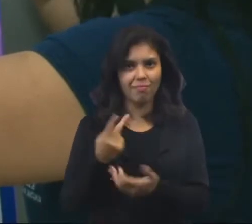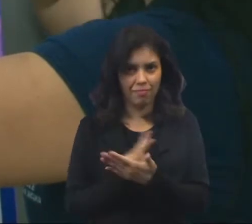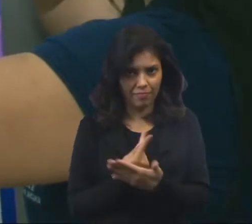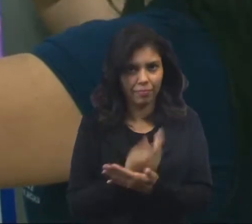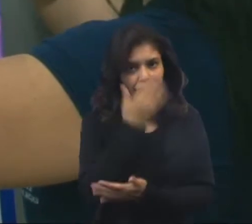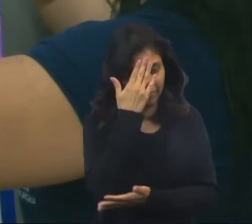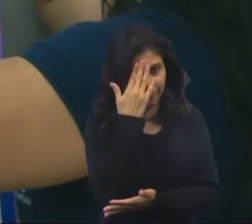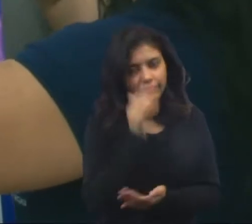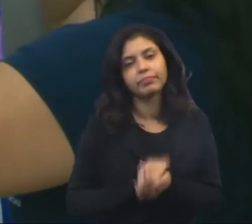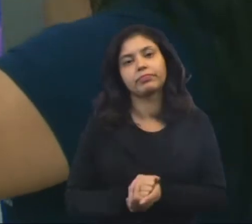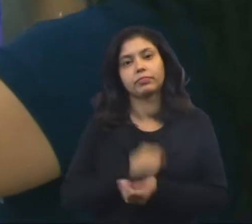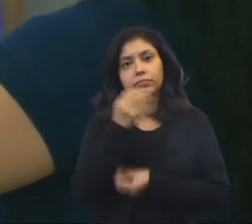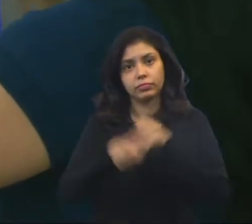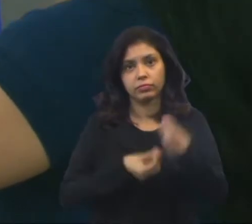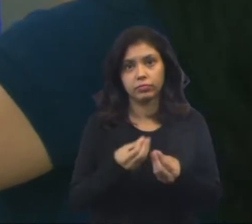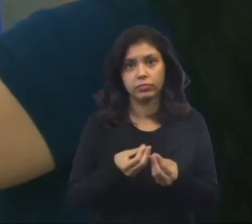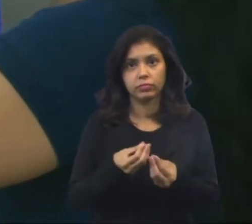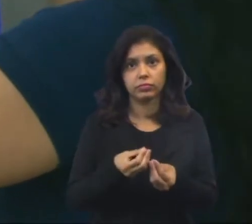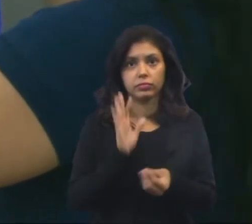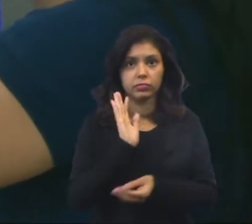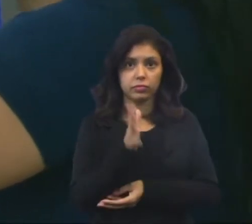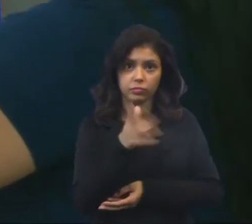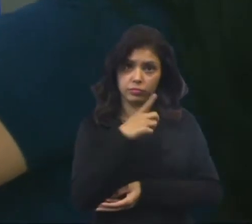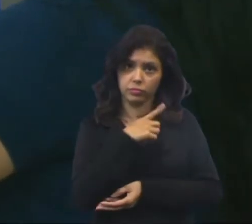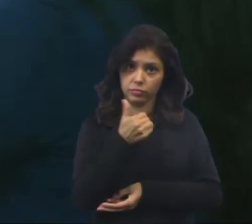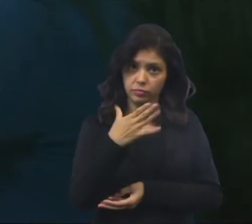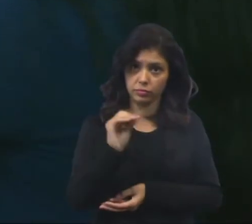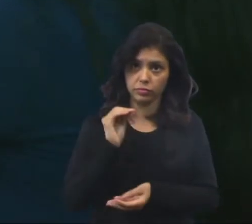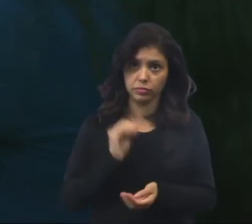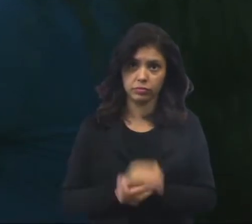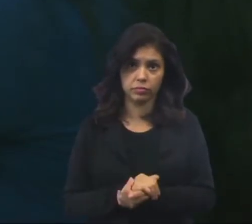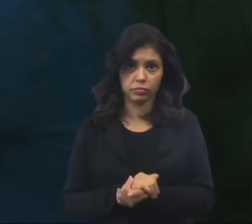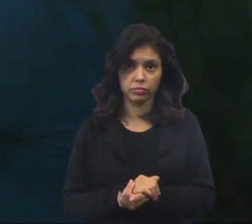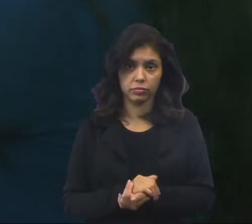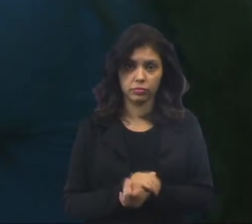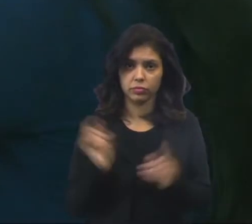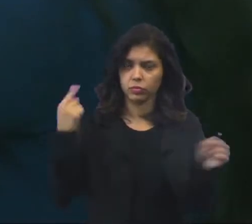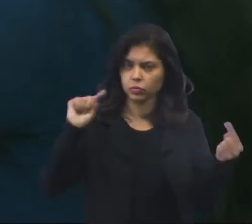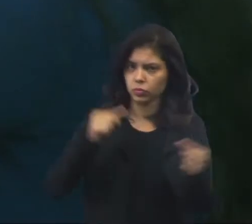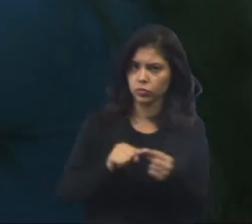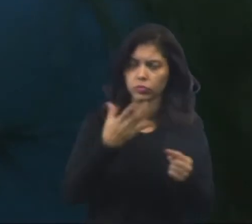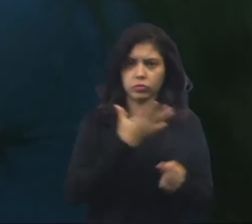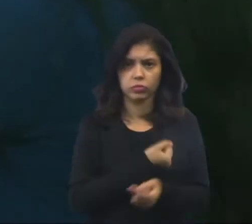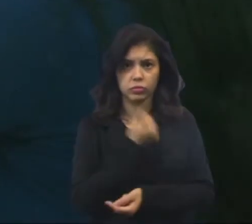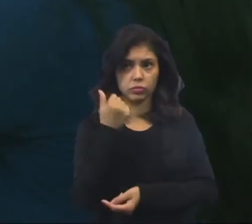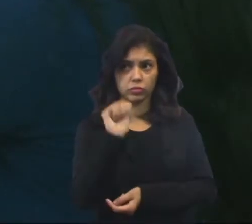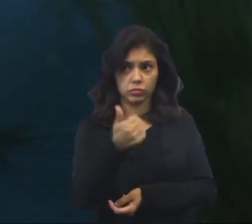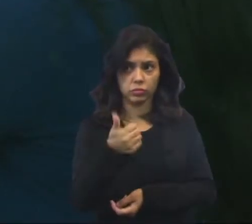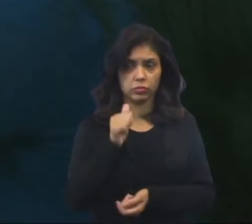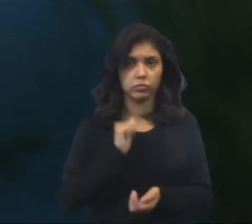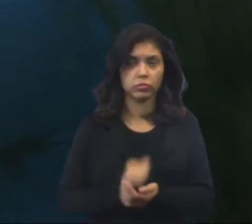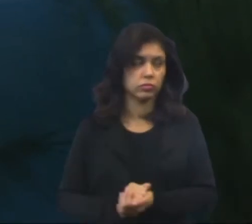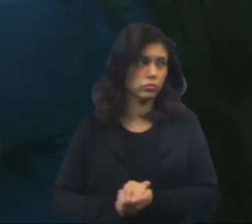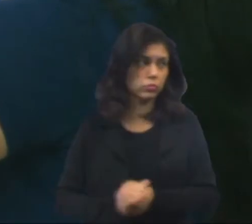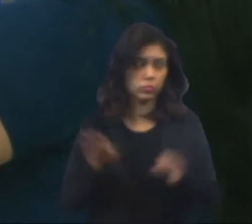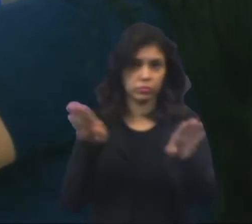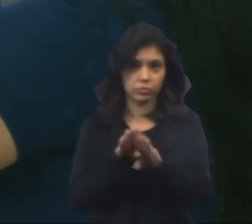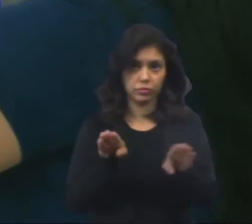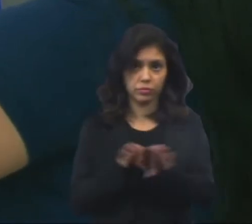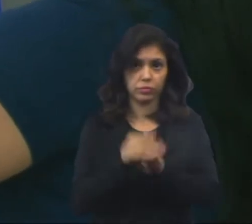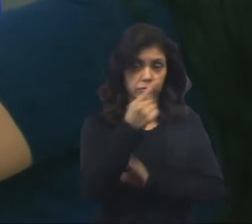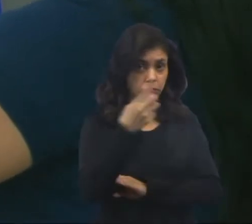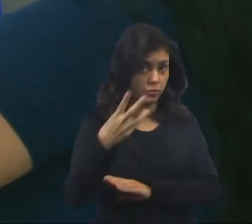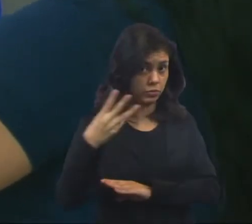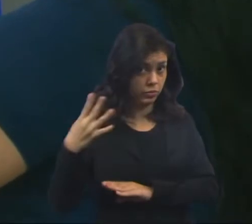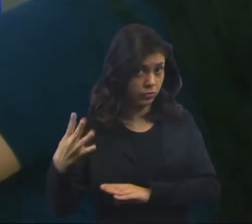tá? Como eu já contei o 10, eu não conto mais o 10. Eu conto o próximo número, que é o 11. Então, eu conto 1, 2,